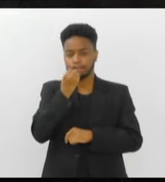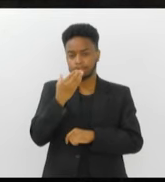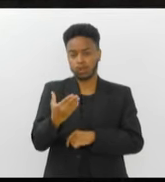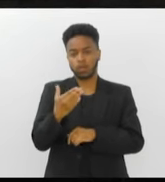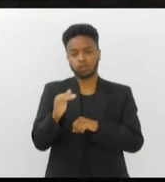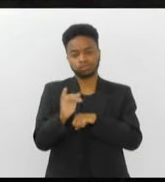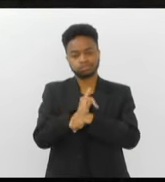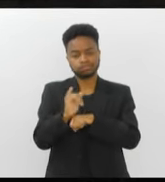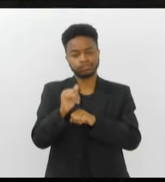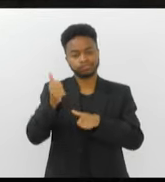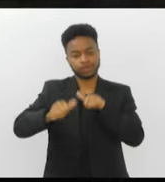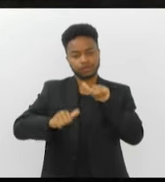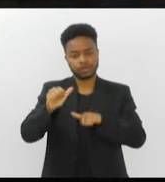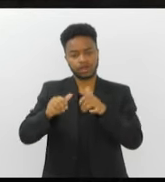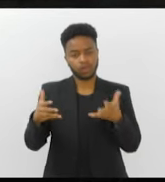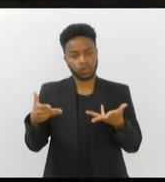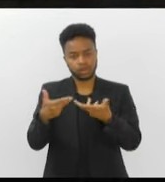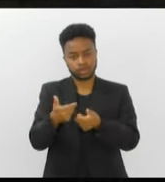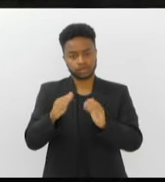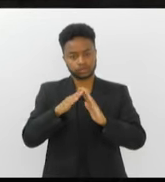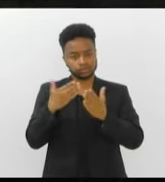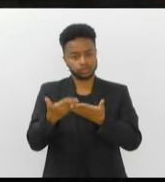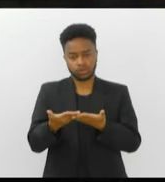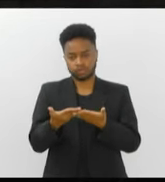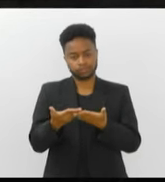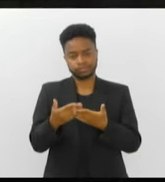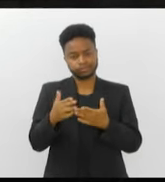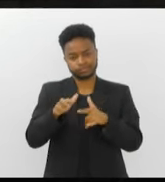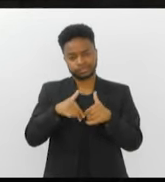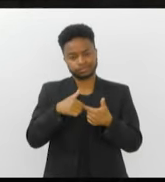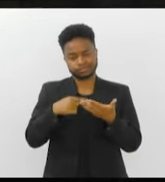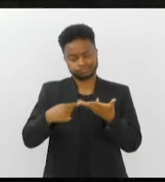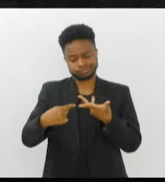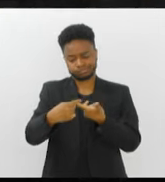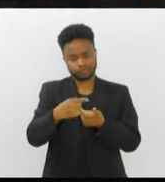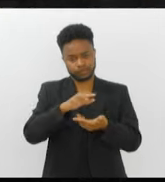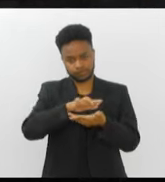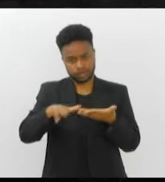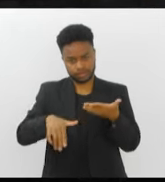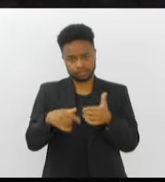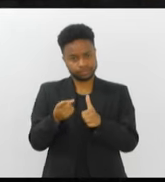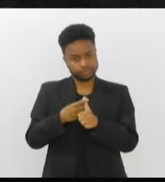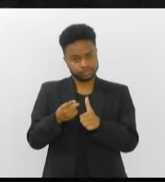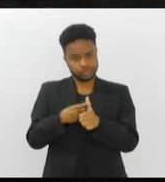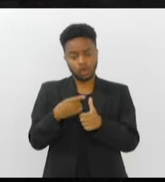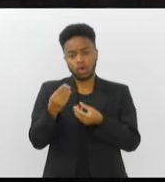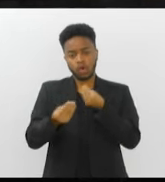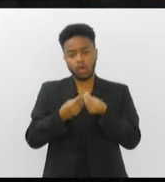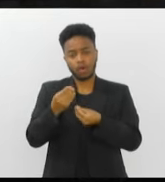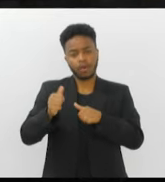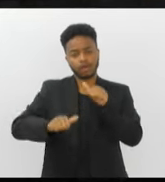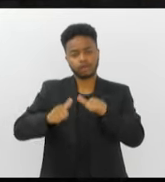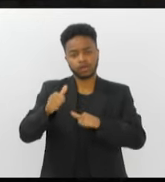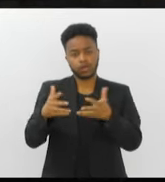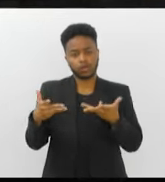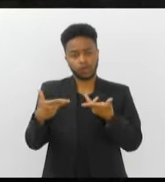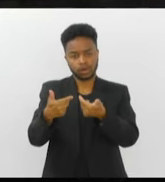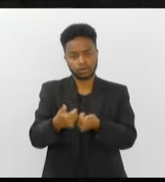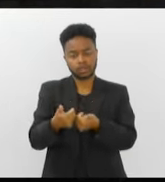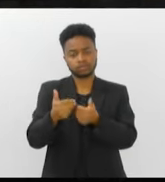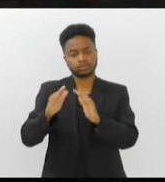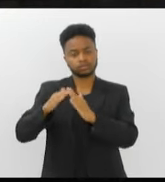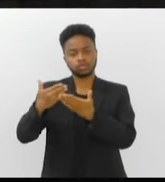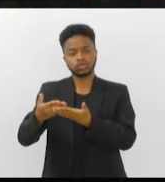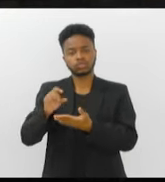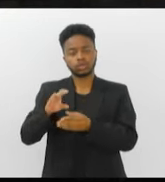avaliação da qualidade das nossas escolas por várias razões. Primeiro, porque você aferir a qualidade de uma unidade escolar só aplicando uma prova